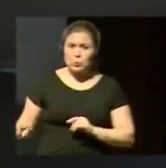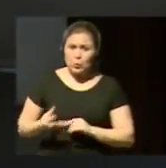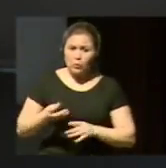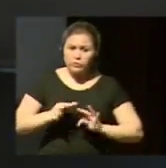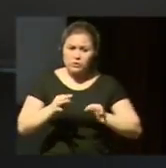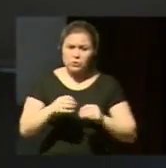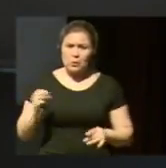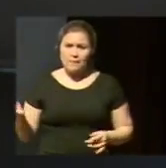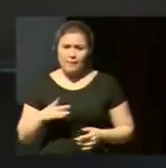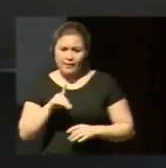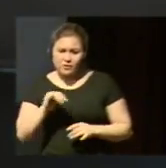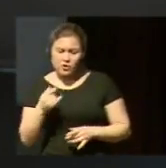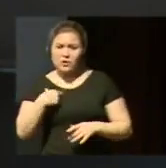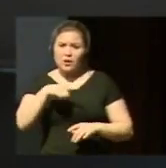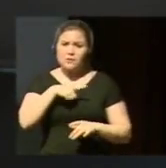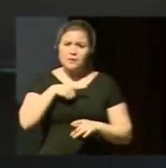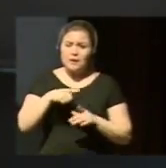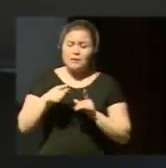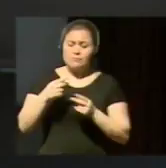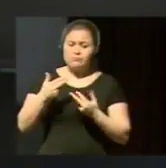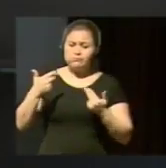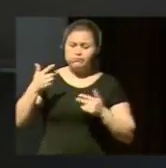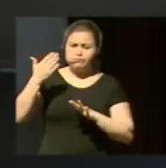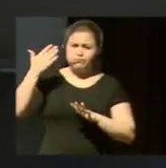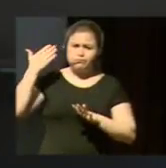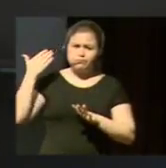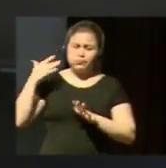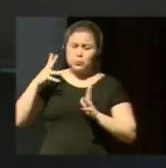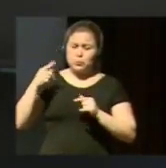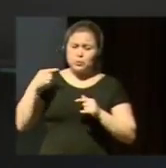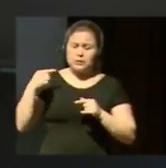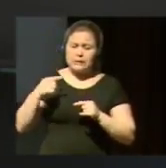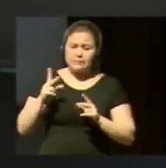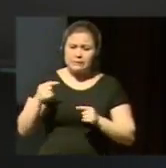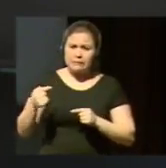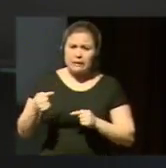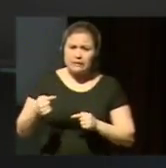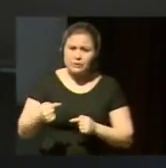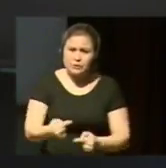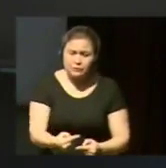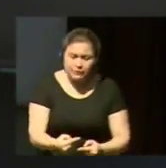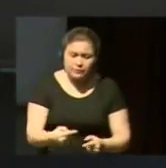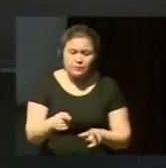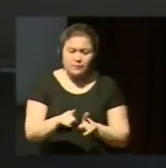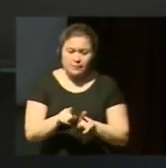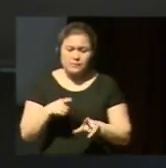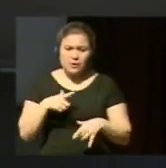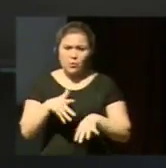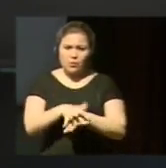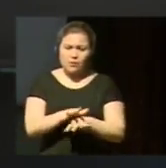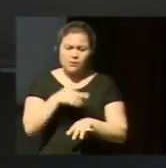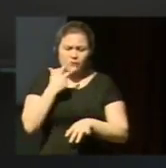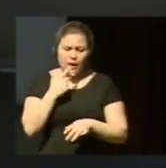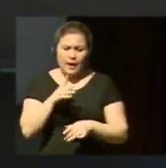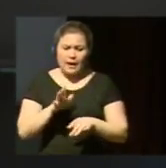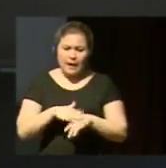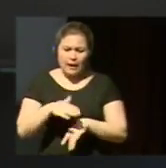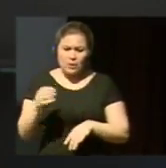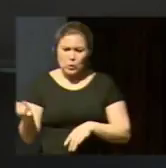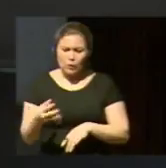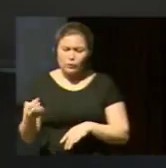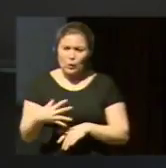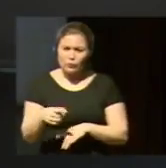nova tecnologia, nós temos os apocalípticos, que só veem tudo negativamente, e temos os integrados, que dizem cada nova